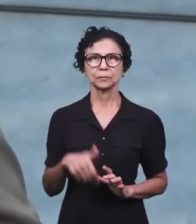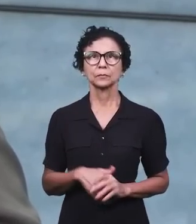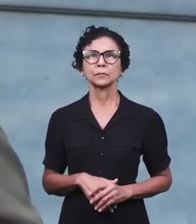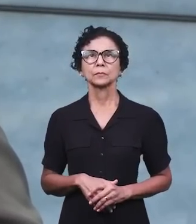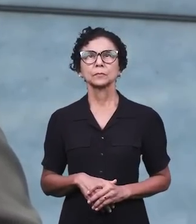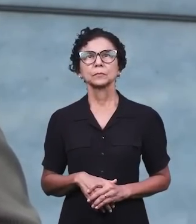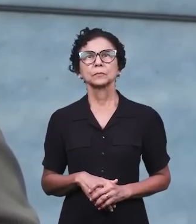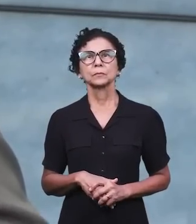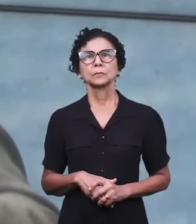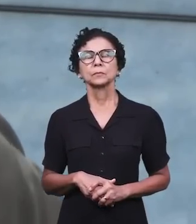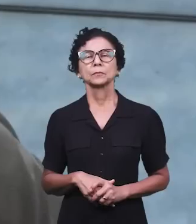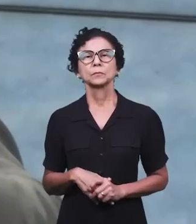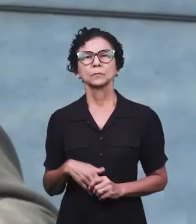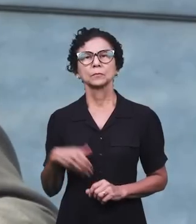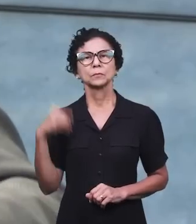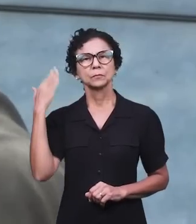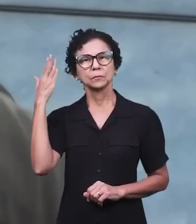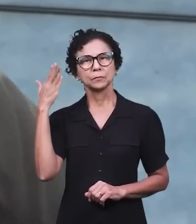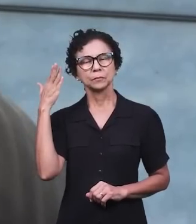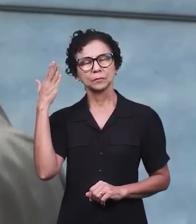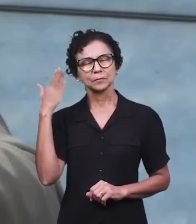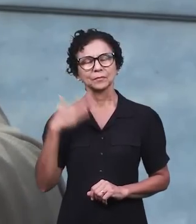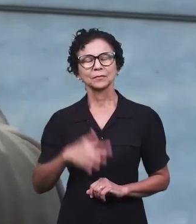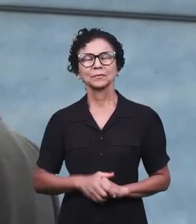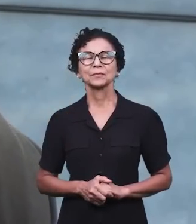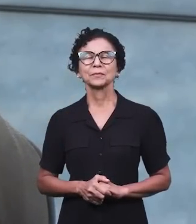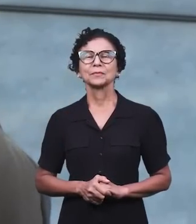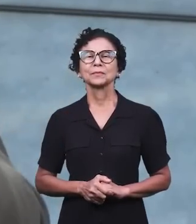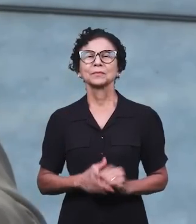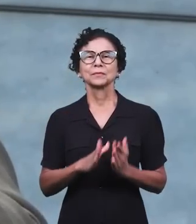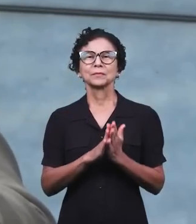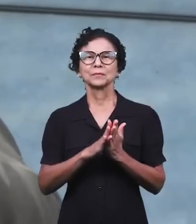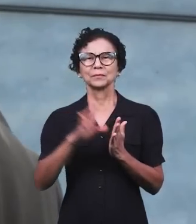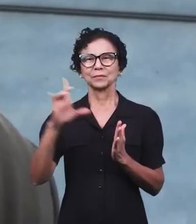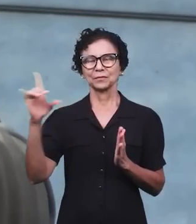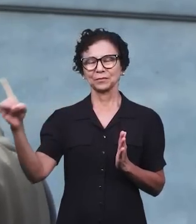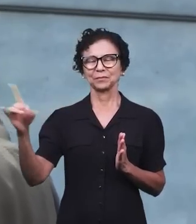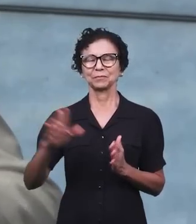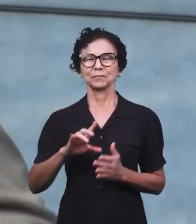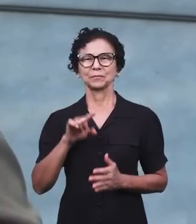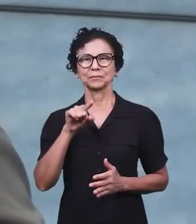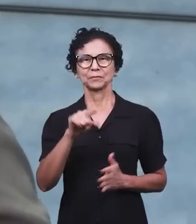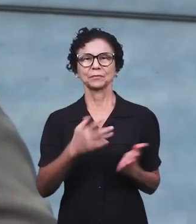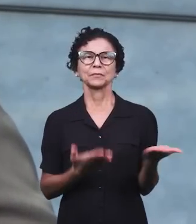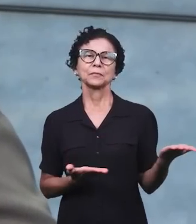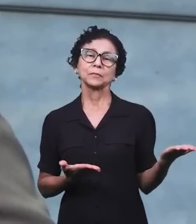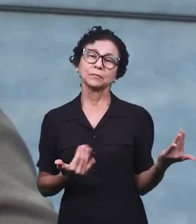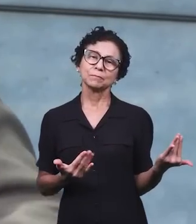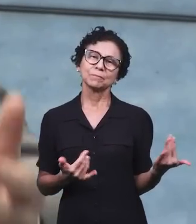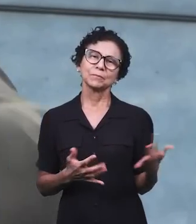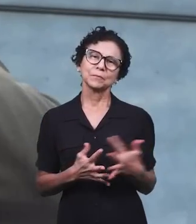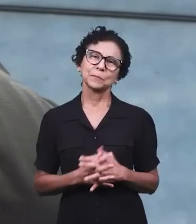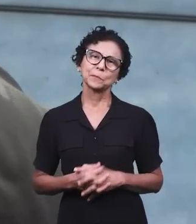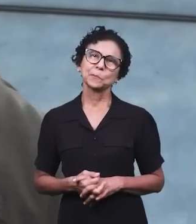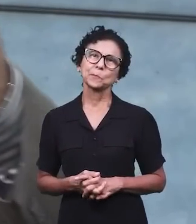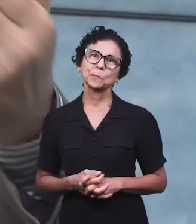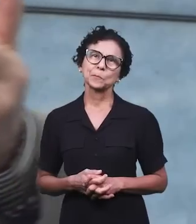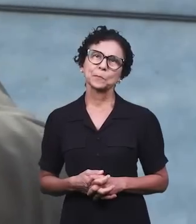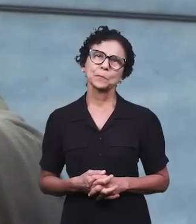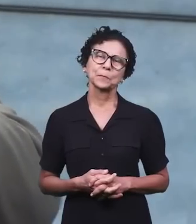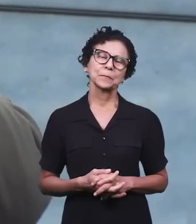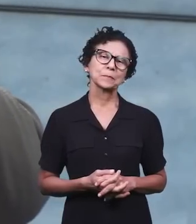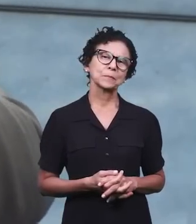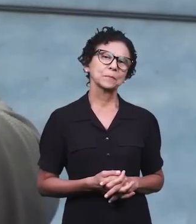uma mensagem da palavra do Senhor, da parte do Senhor, para nós, para você jovem, fazendo uma aplicação daquilo que nós